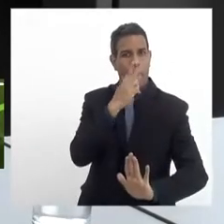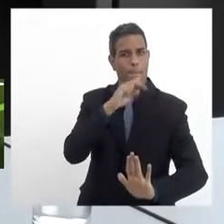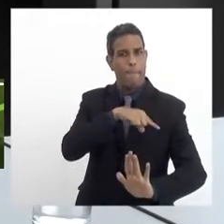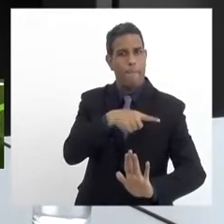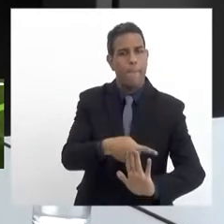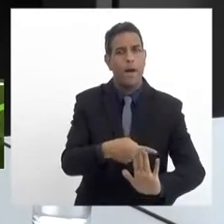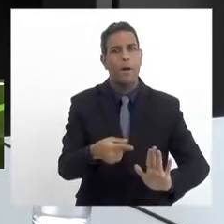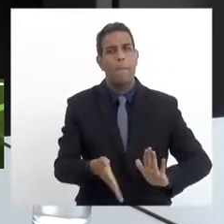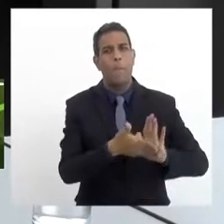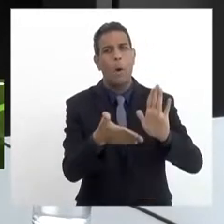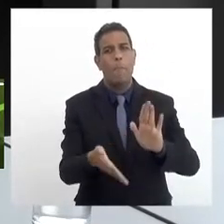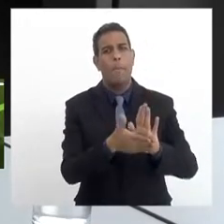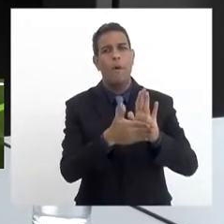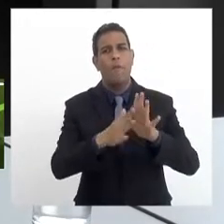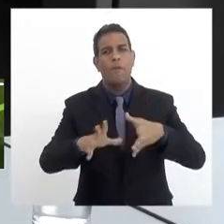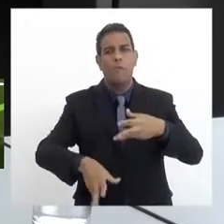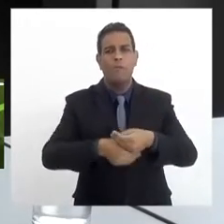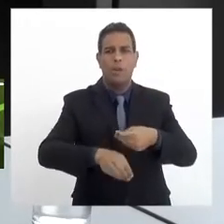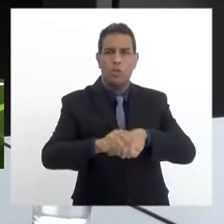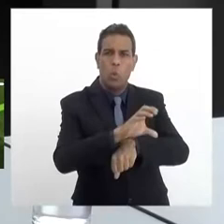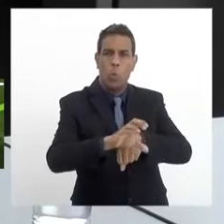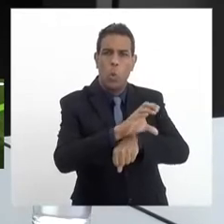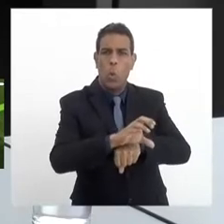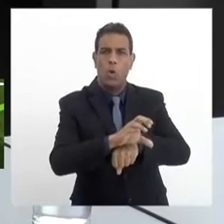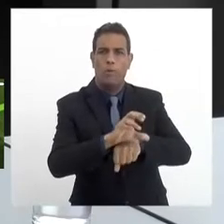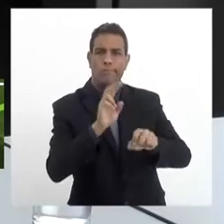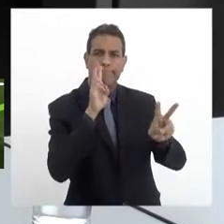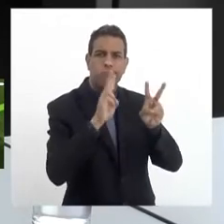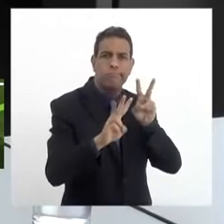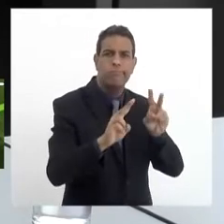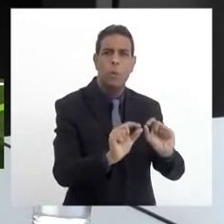proposta uma emenda modificativa,